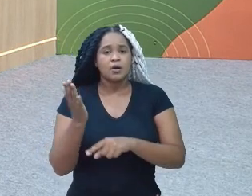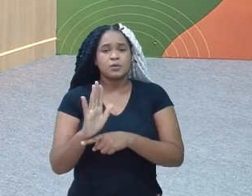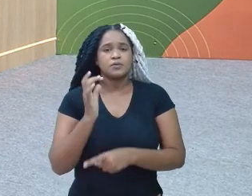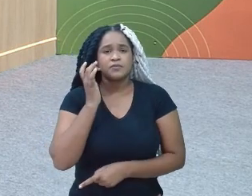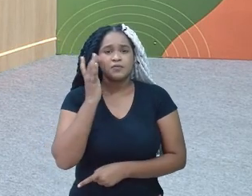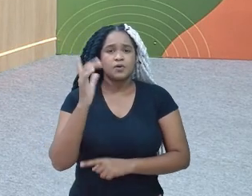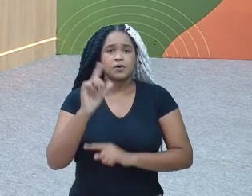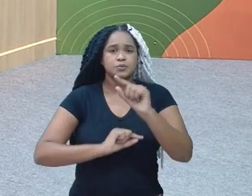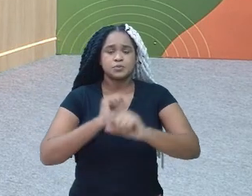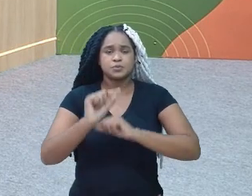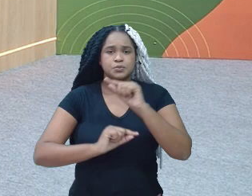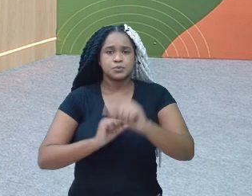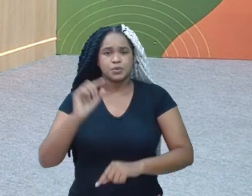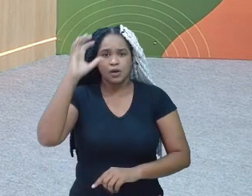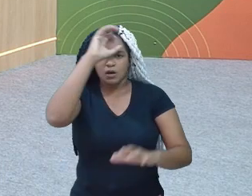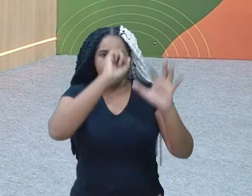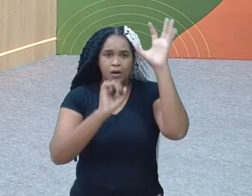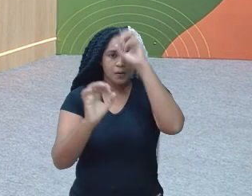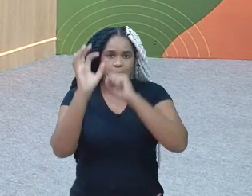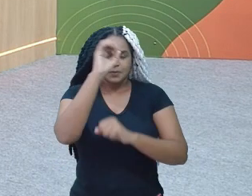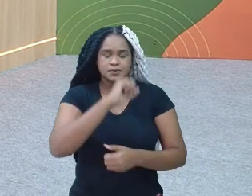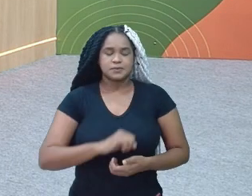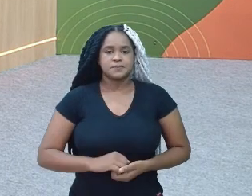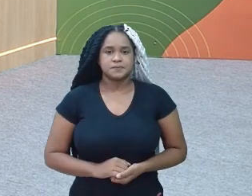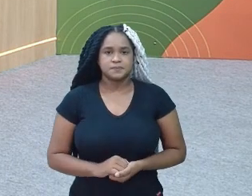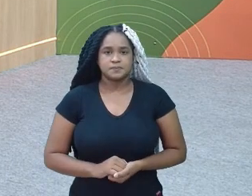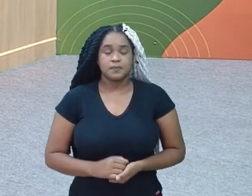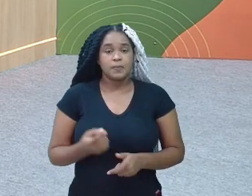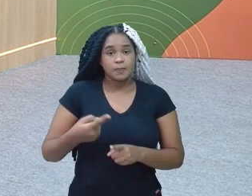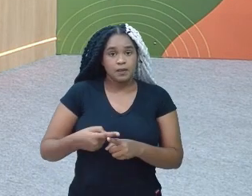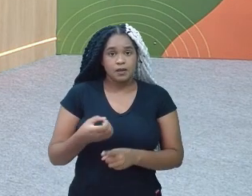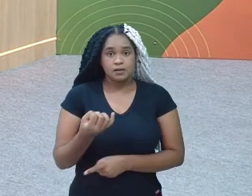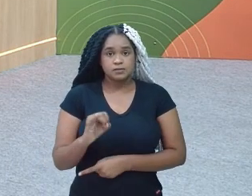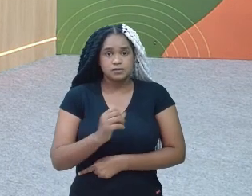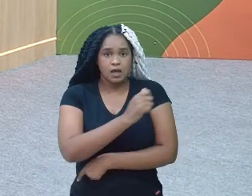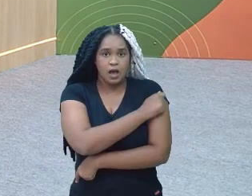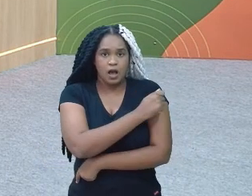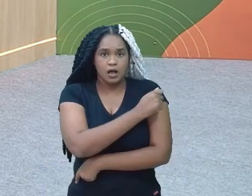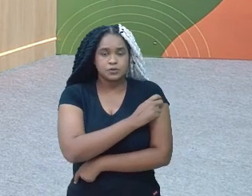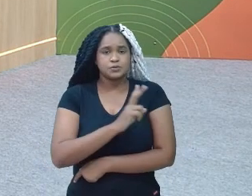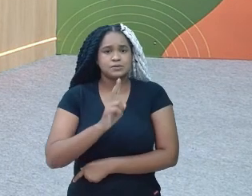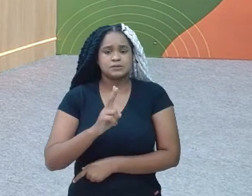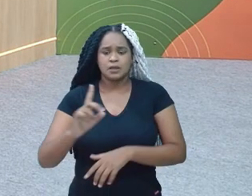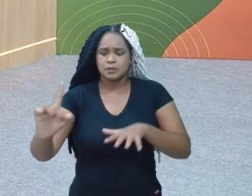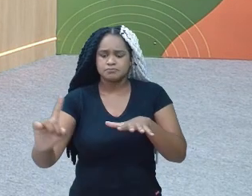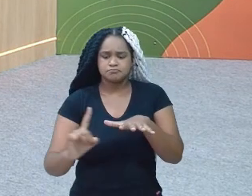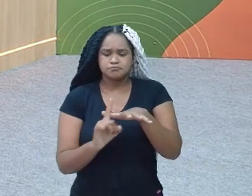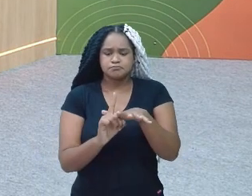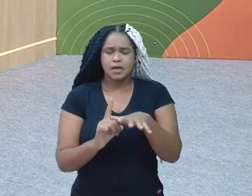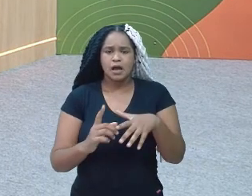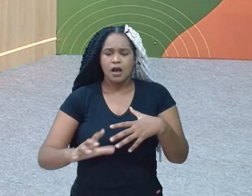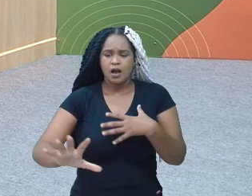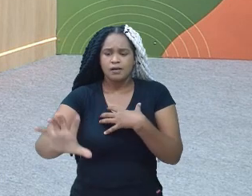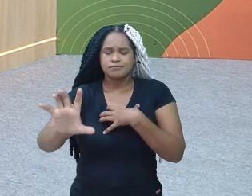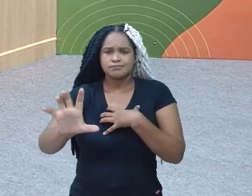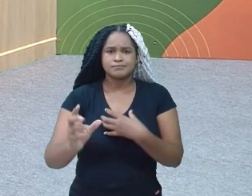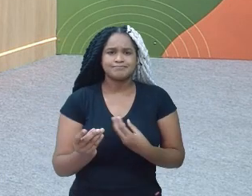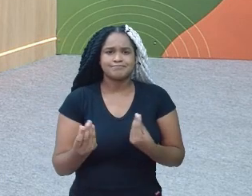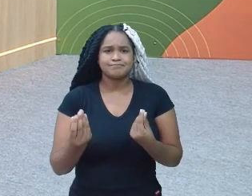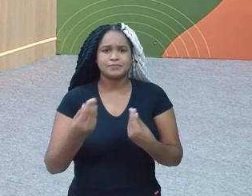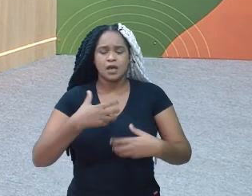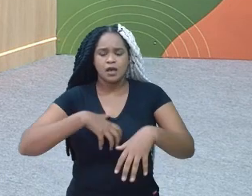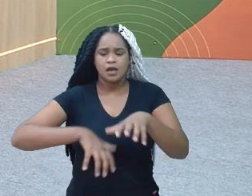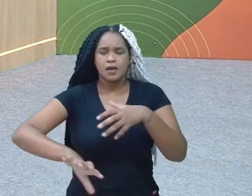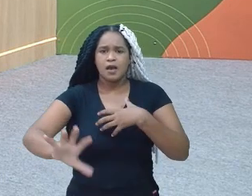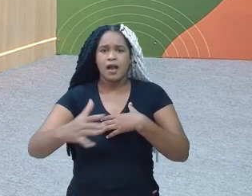facilitando a aprendizagem significativa. Porque se o estudante ele é bem acolhido, se ele tem afeto, se ele